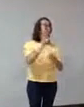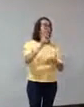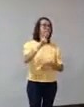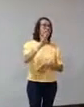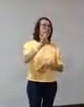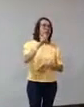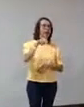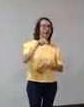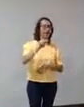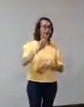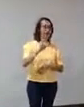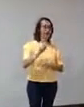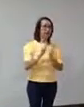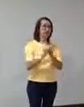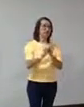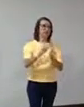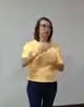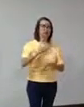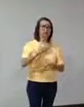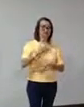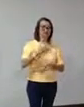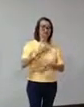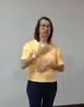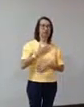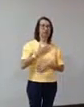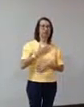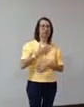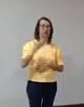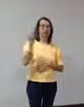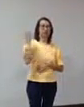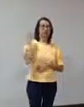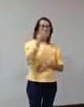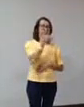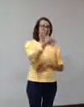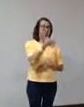Quando eu enviei a proposta, eles estavam juntos.